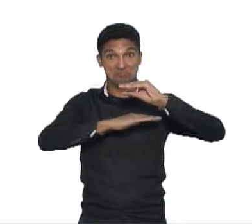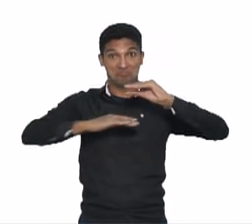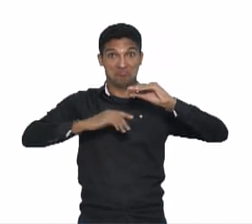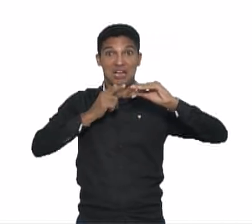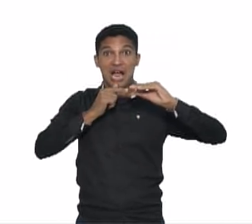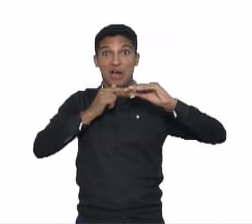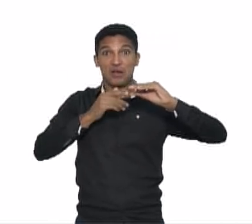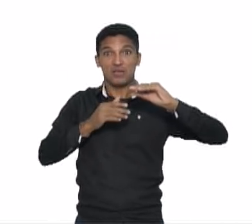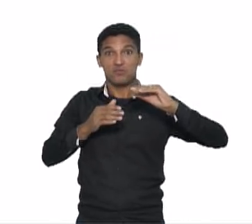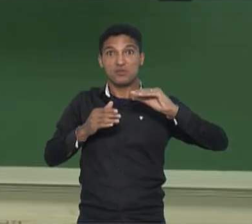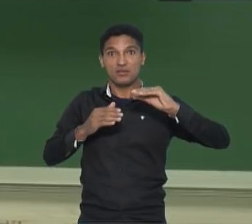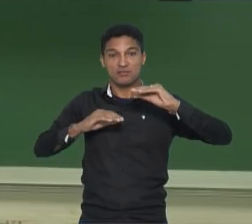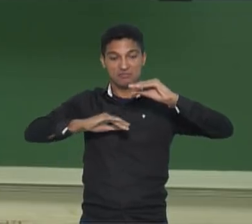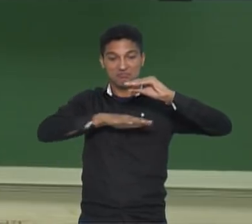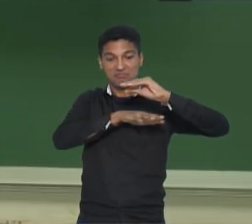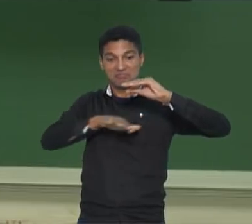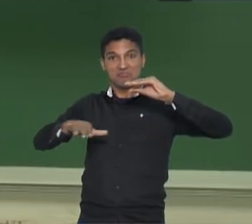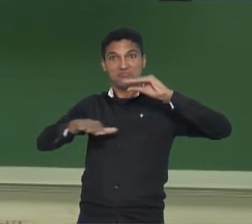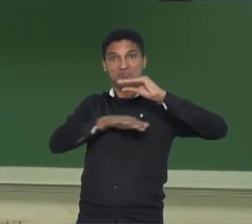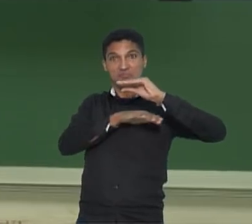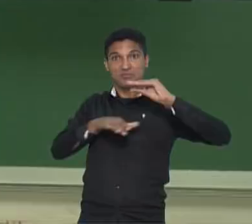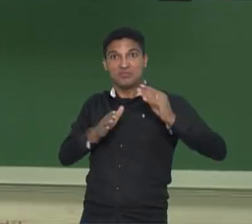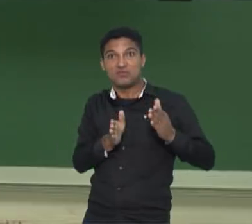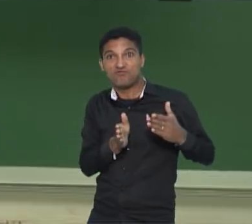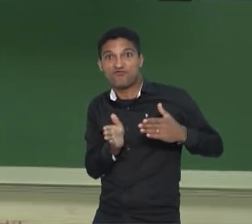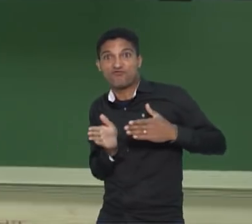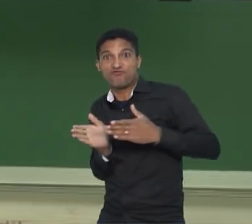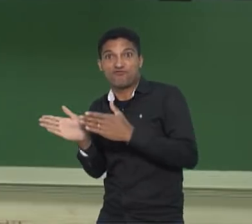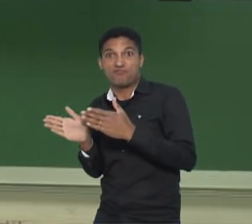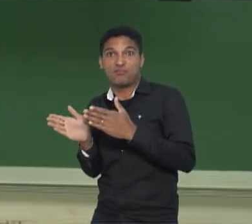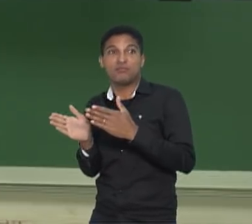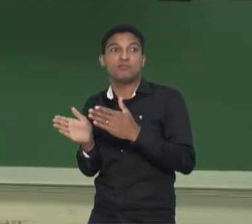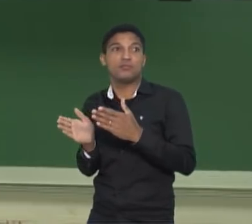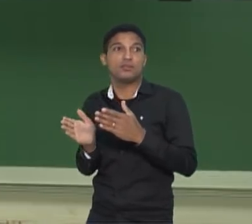baixos. Então, qual das